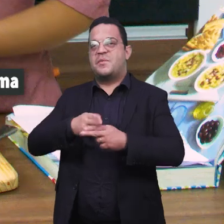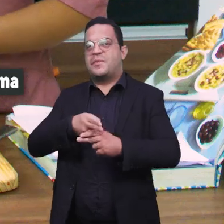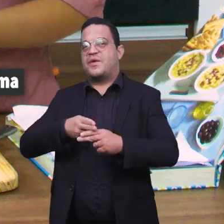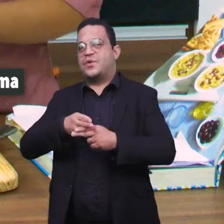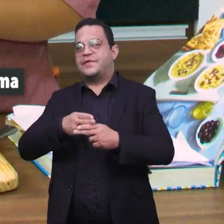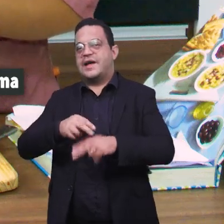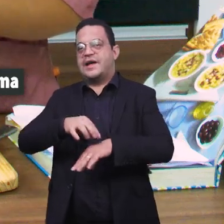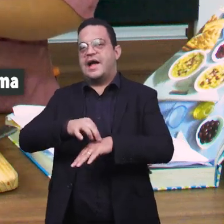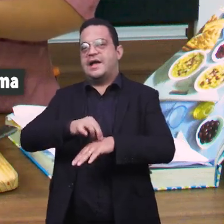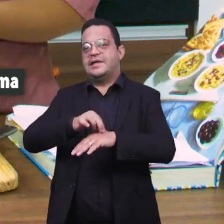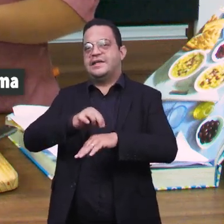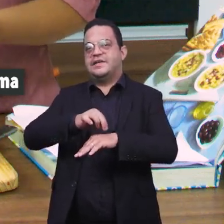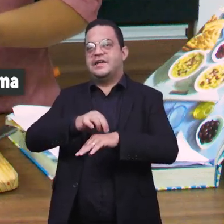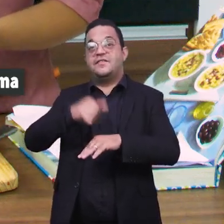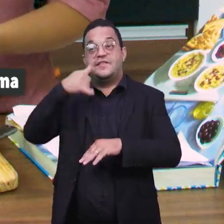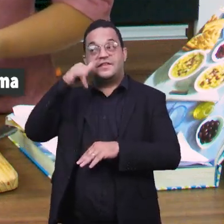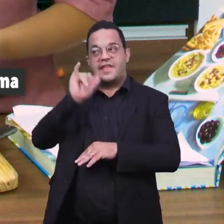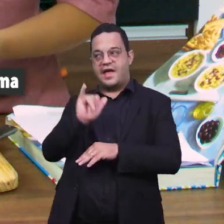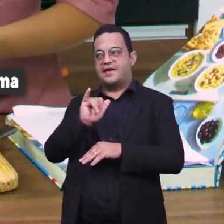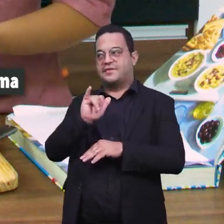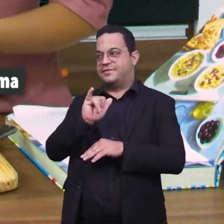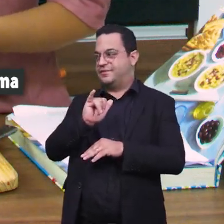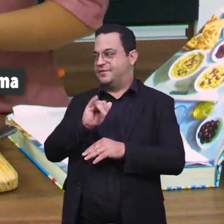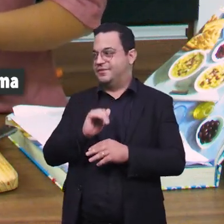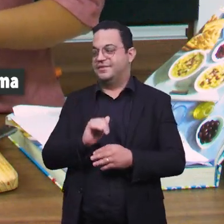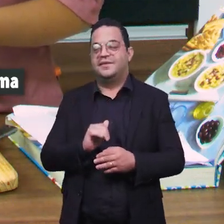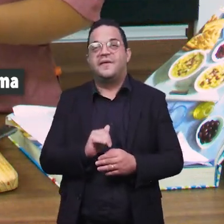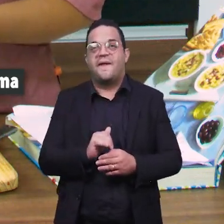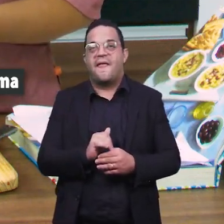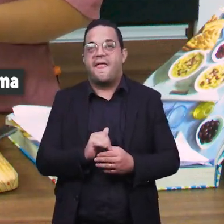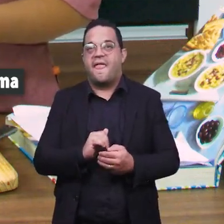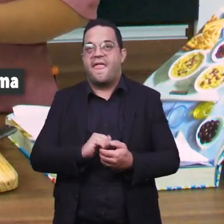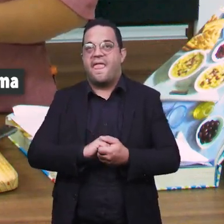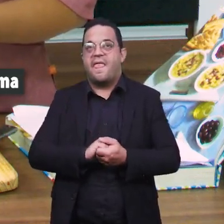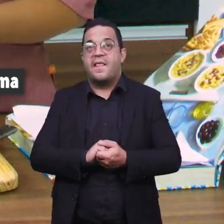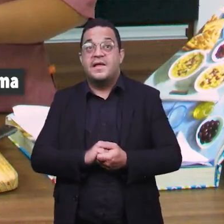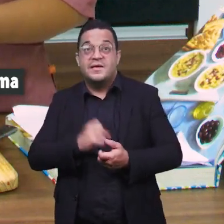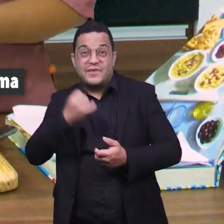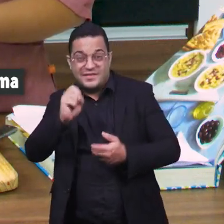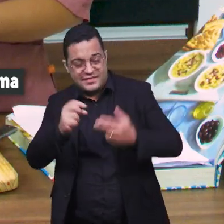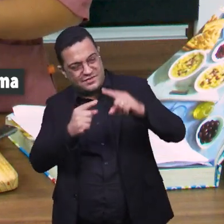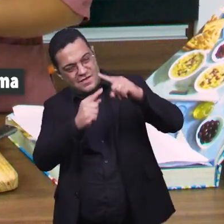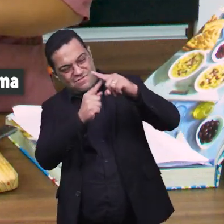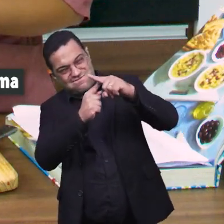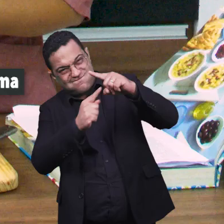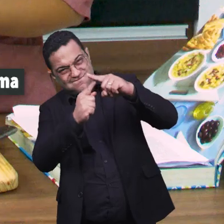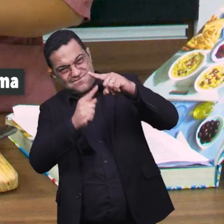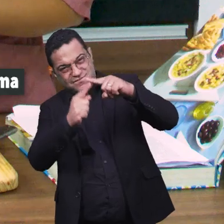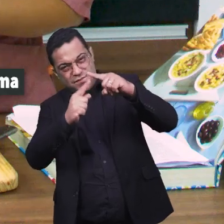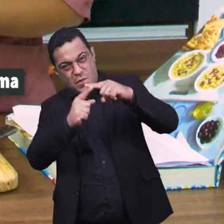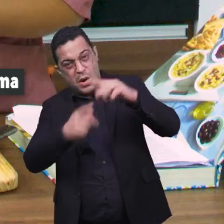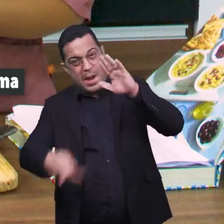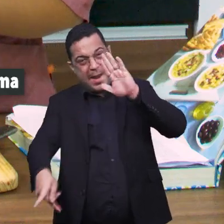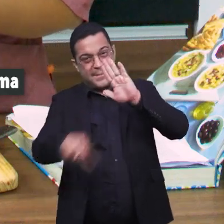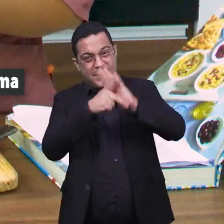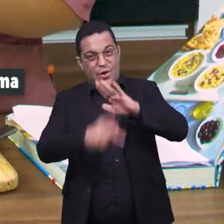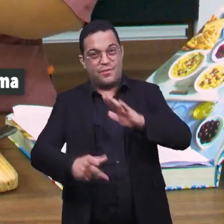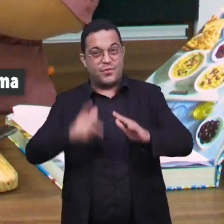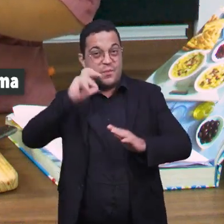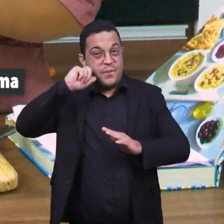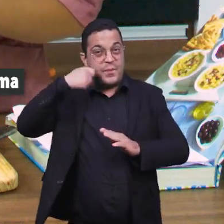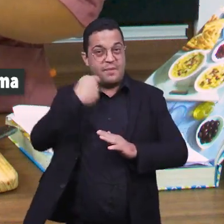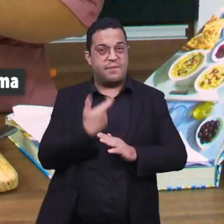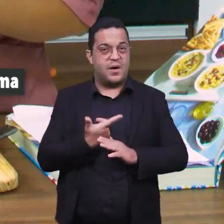faquinha dos legumes, dos vegetais, da fruta. E tendo serrinha, deixa para cortar pão, gente, que aí vai